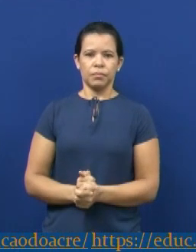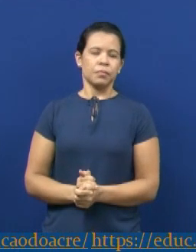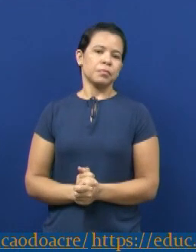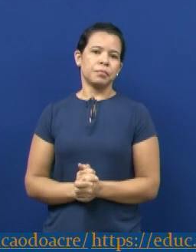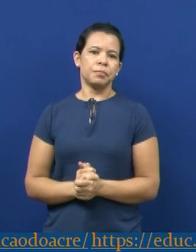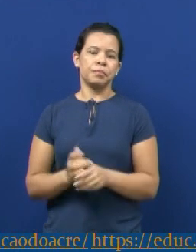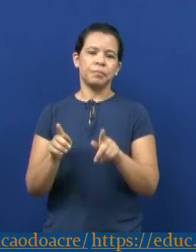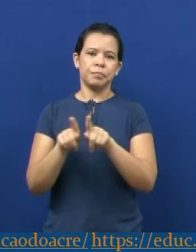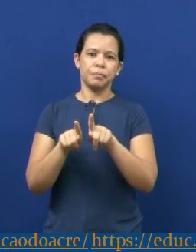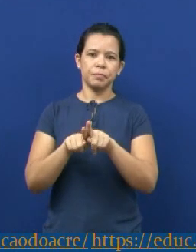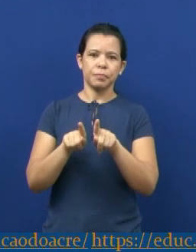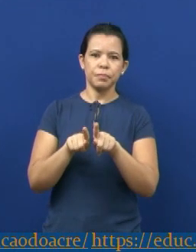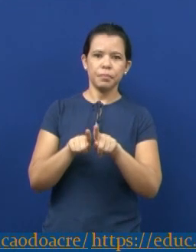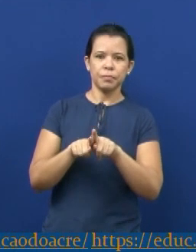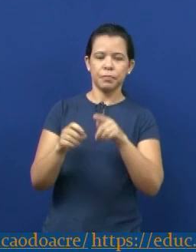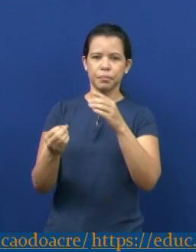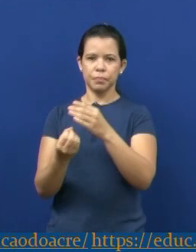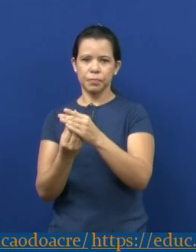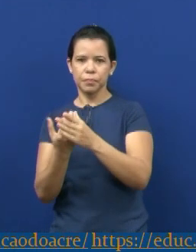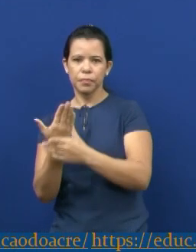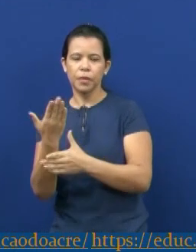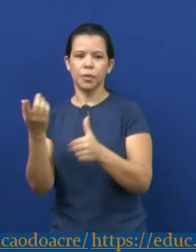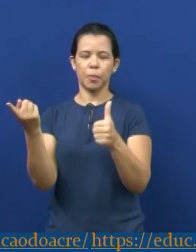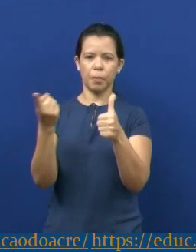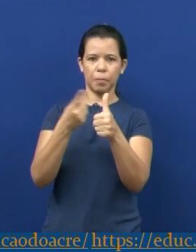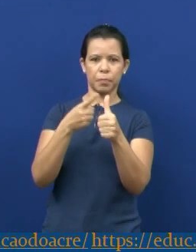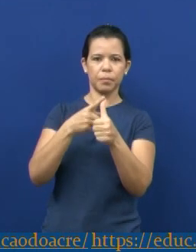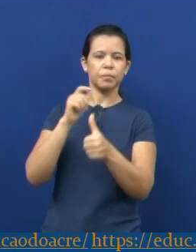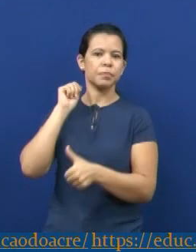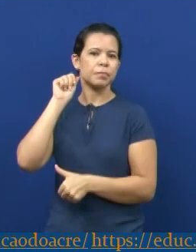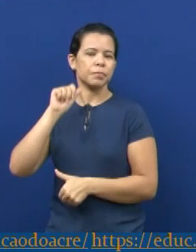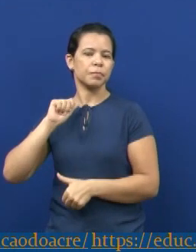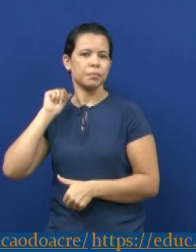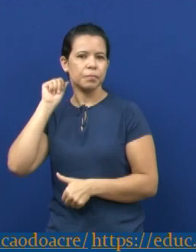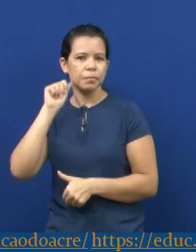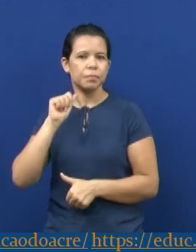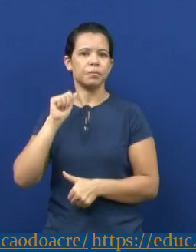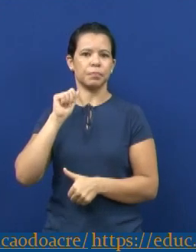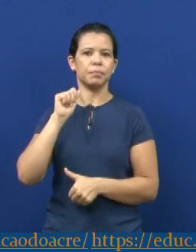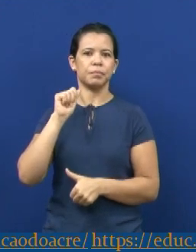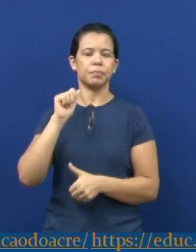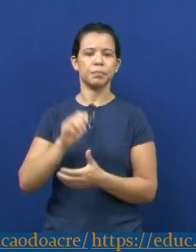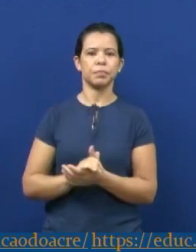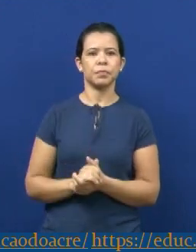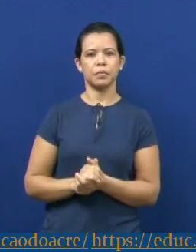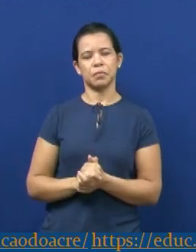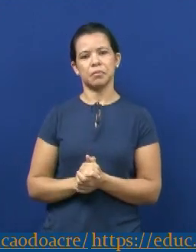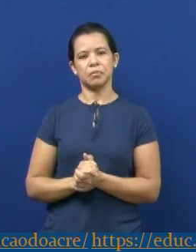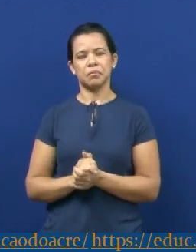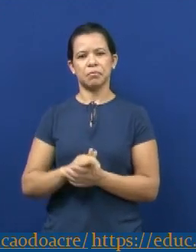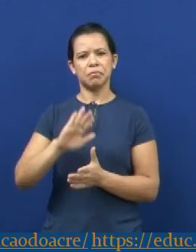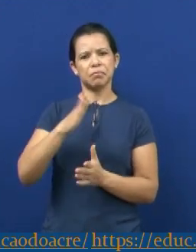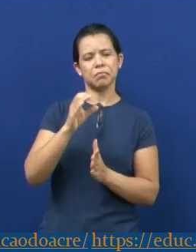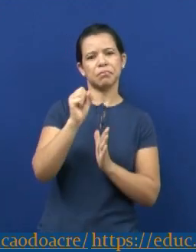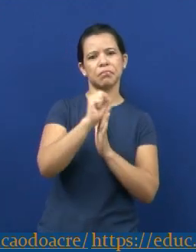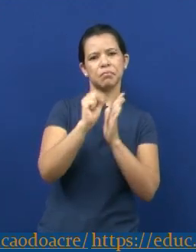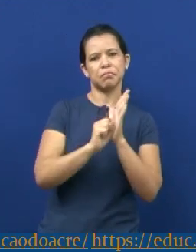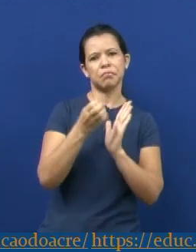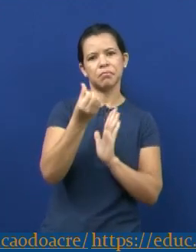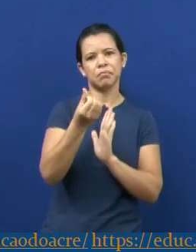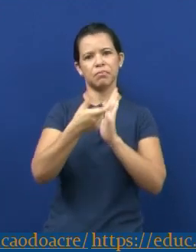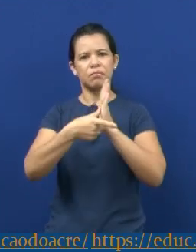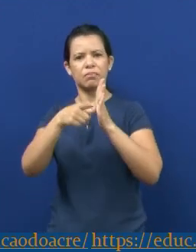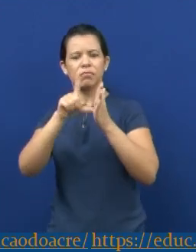desse surgimento surge também o primeiro ator teatral na metade do século 6 antes de cristo um